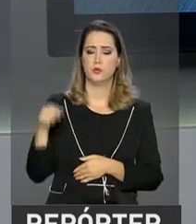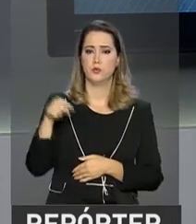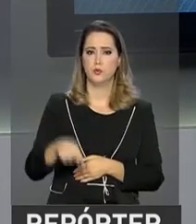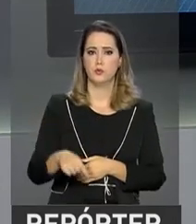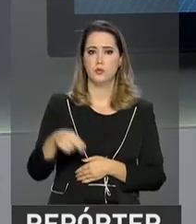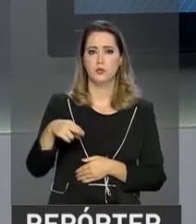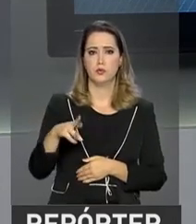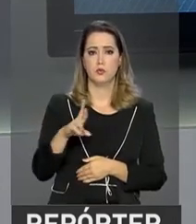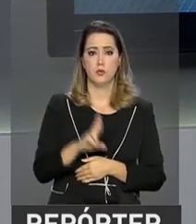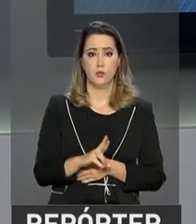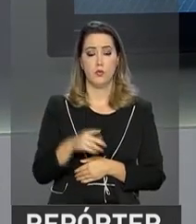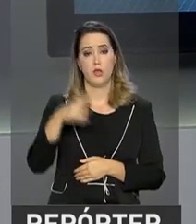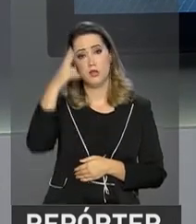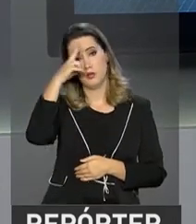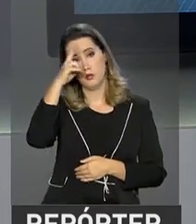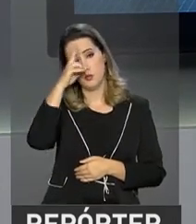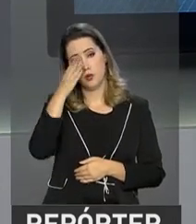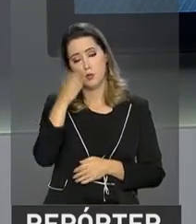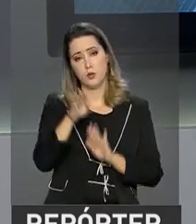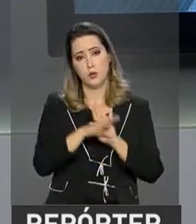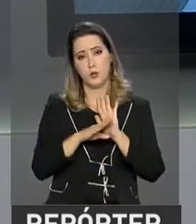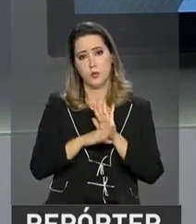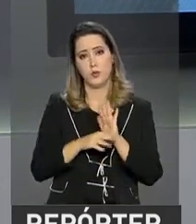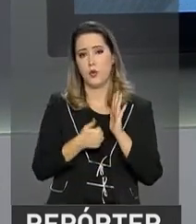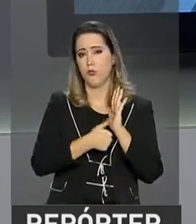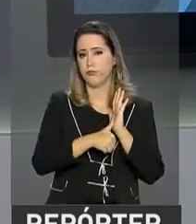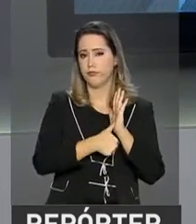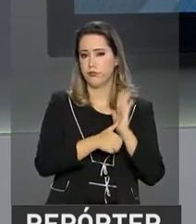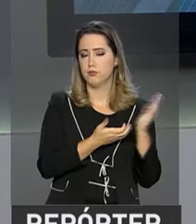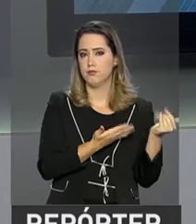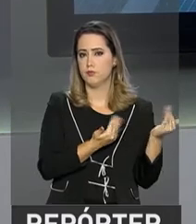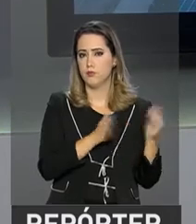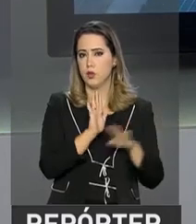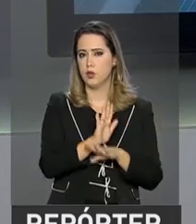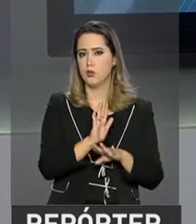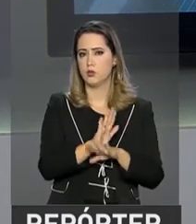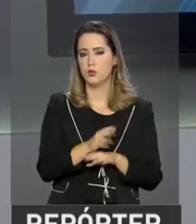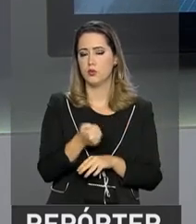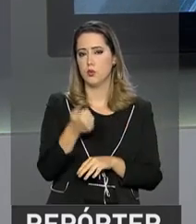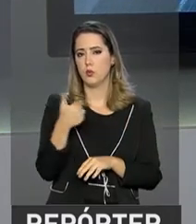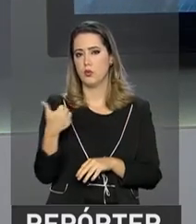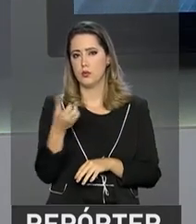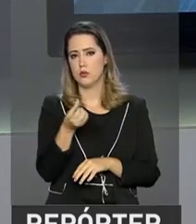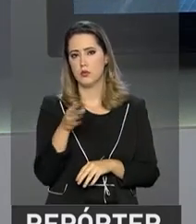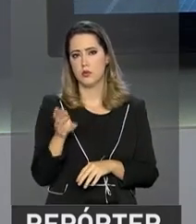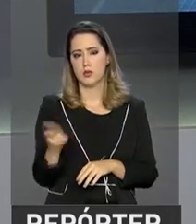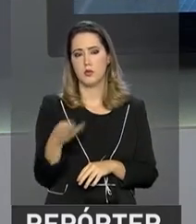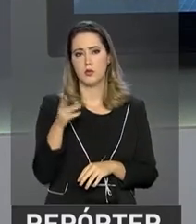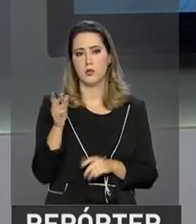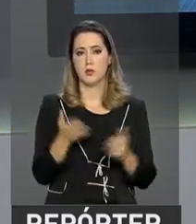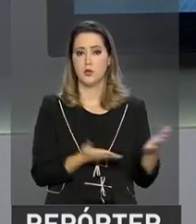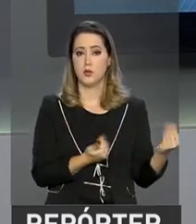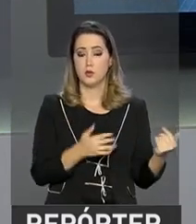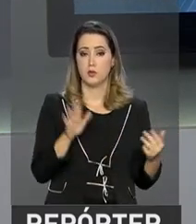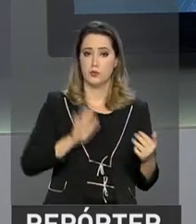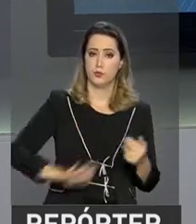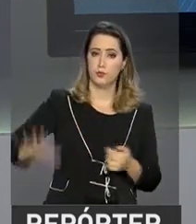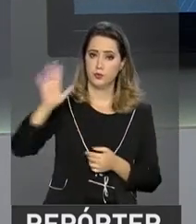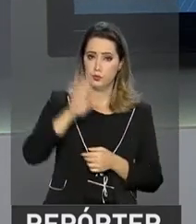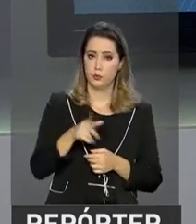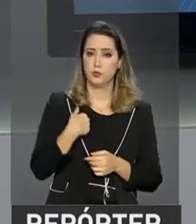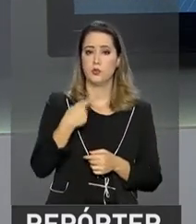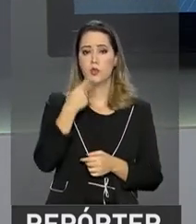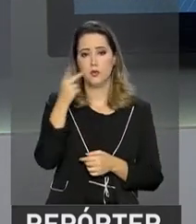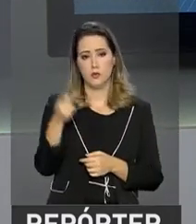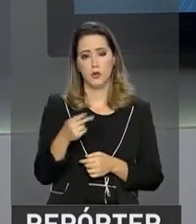nbr ele lembrou que o programa identidade jovem vai beneficiar quase 16 milhões de jovens em todo o brasil e